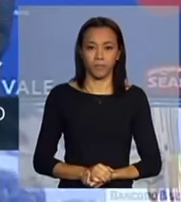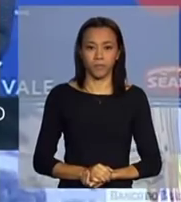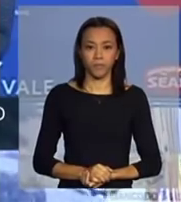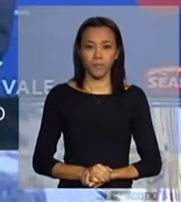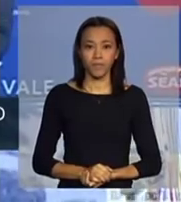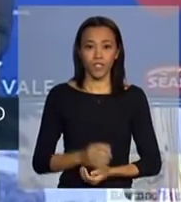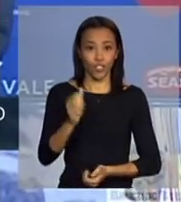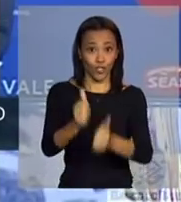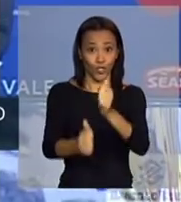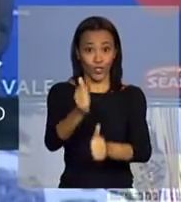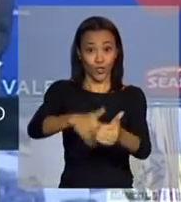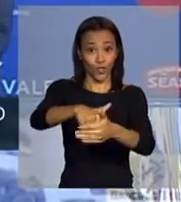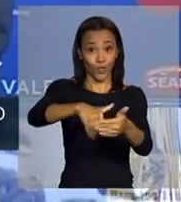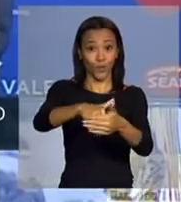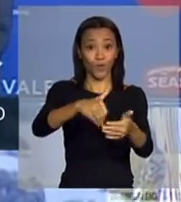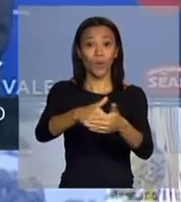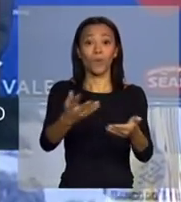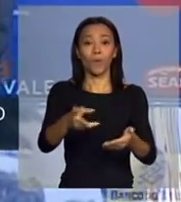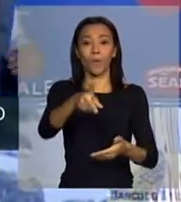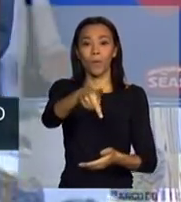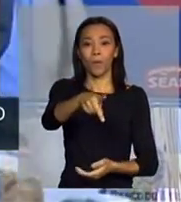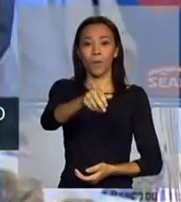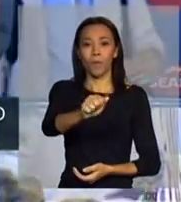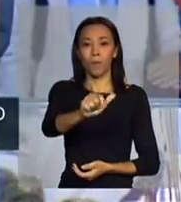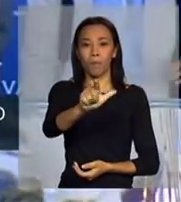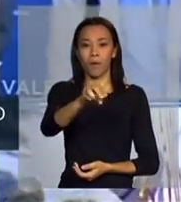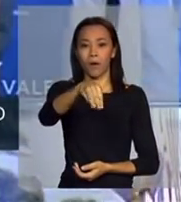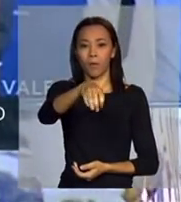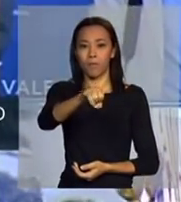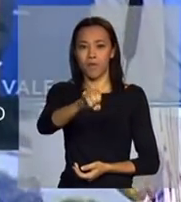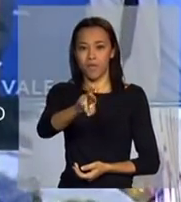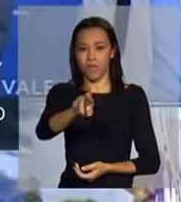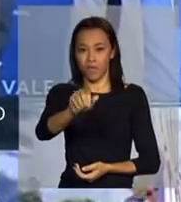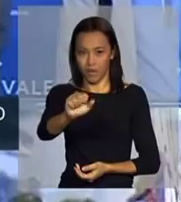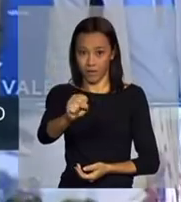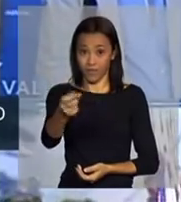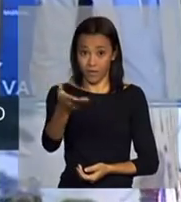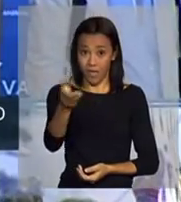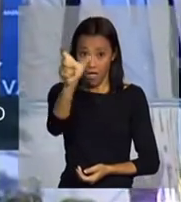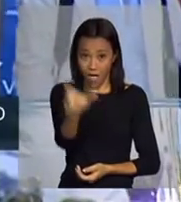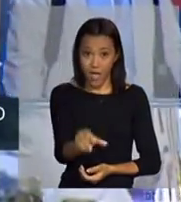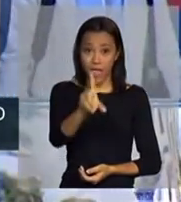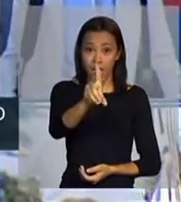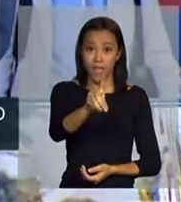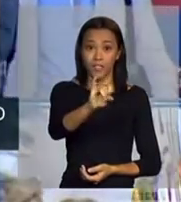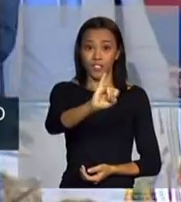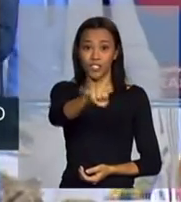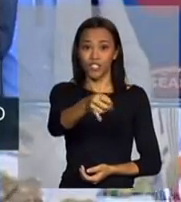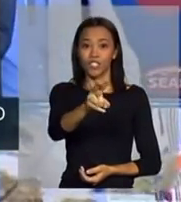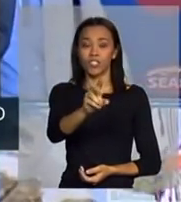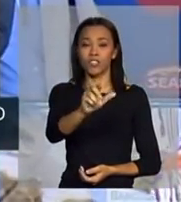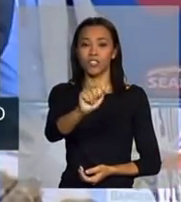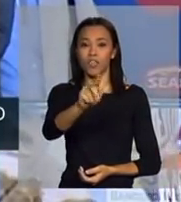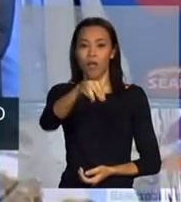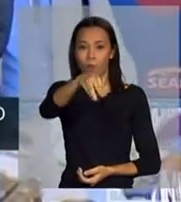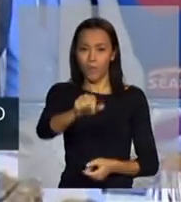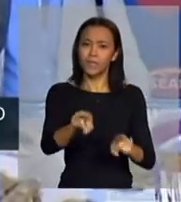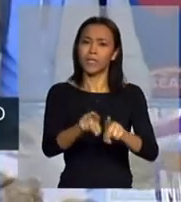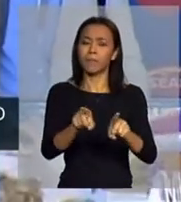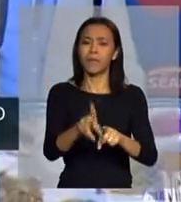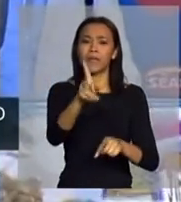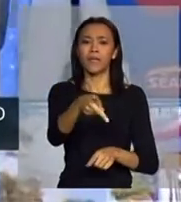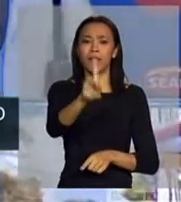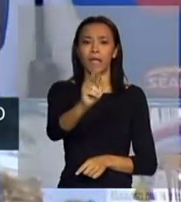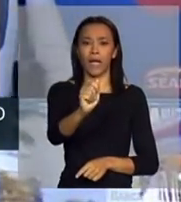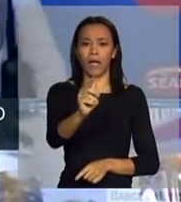E jogou pelo Palmeiras, viu, Aldo? Jogou pelo Palmeiras, Djalma Santos, né? Queria cumprimentar a nossa querida Cátia Abreu,